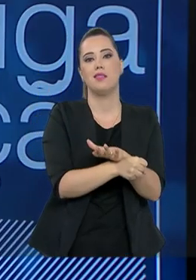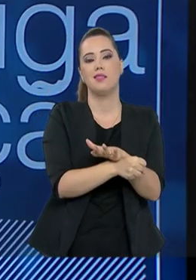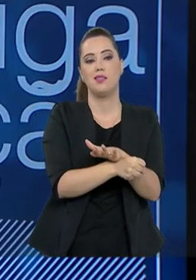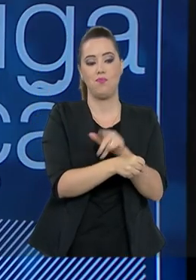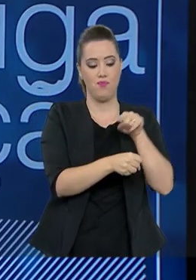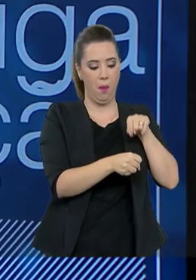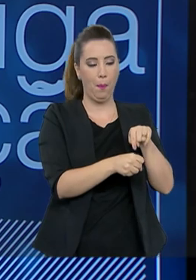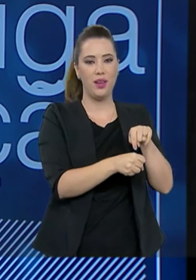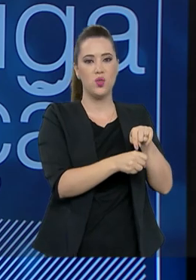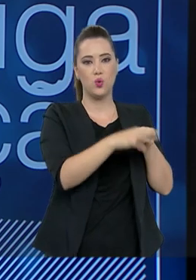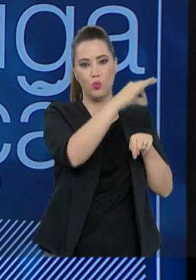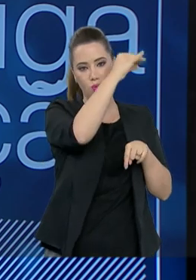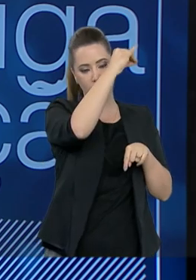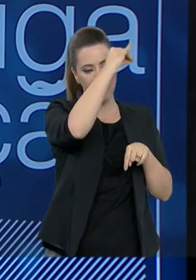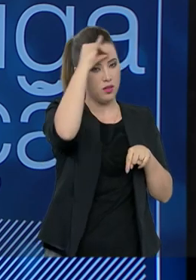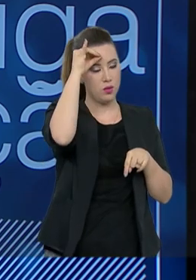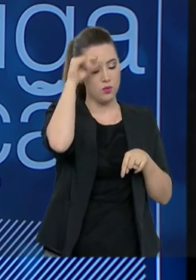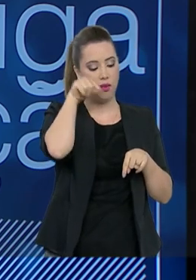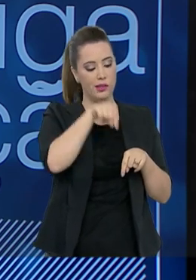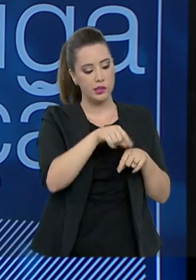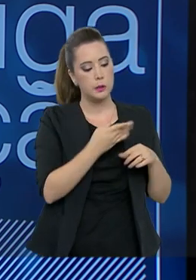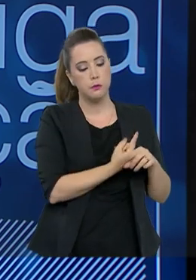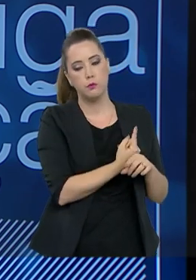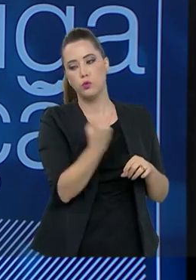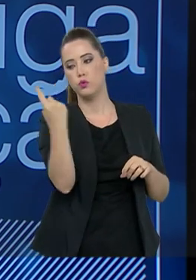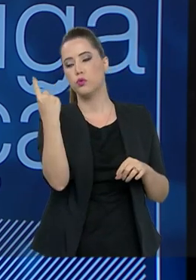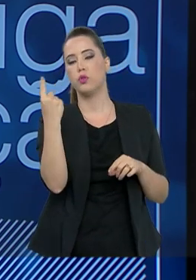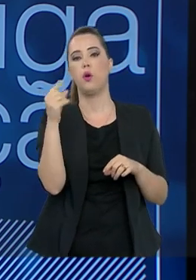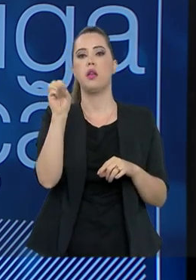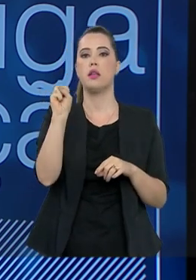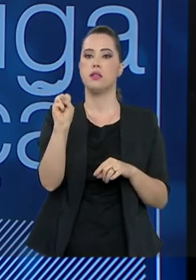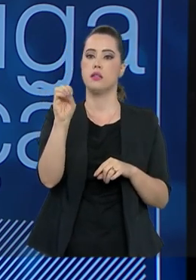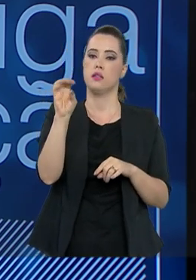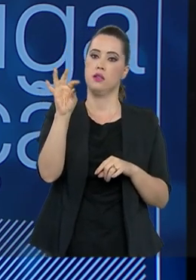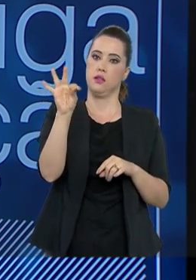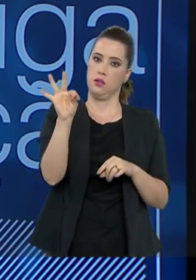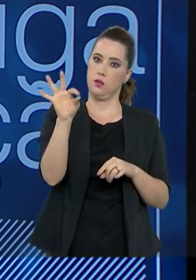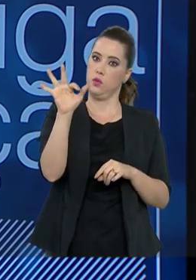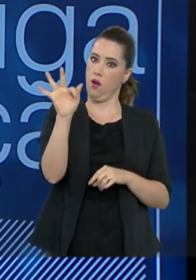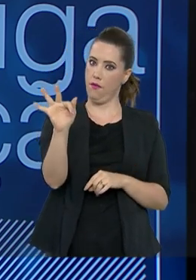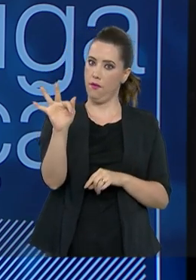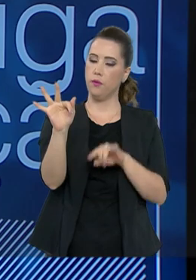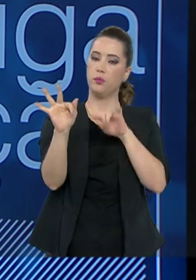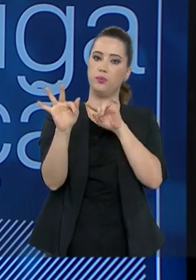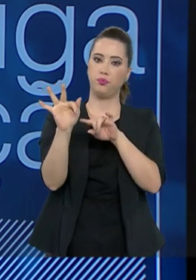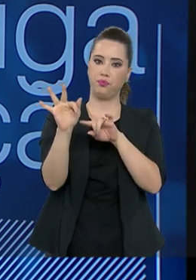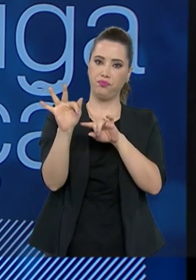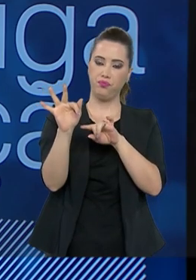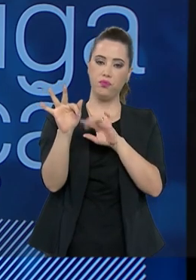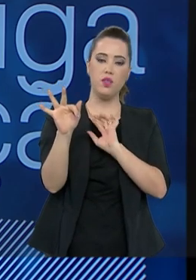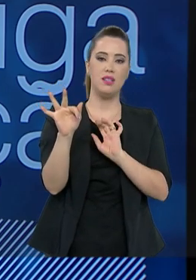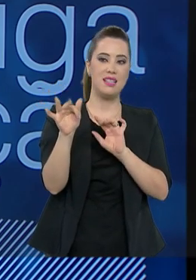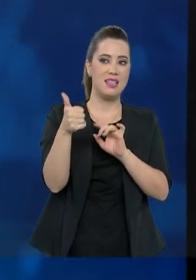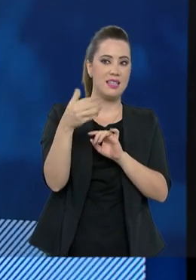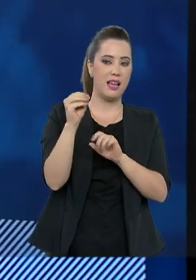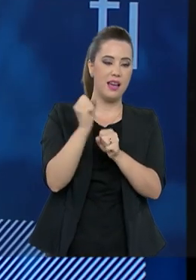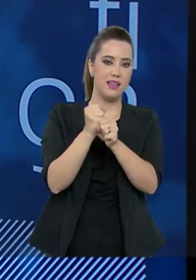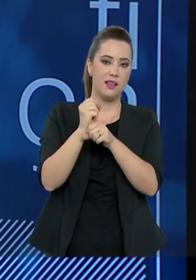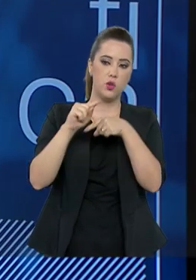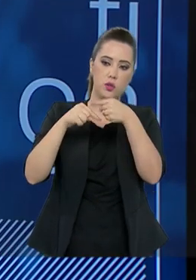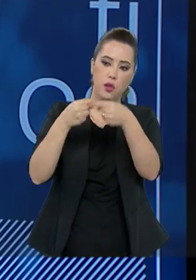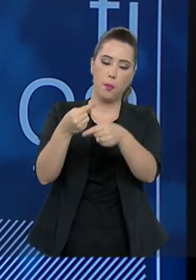um longo trabalho, um longo processo para conseguir chegar até o Supremo Tribunal Federal. E 10 anos depois do